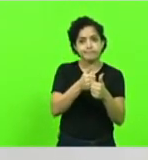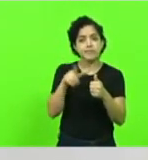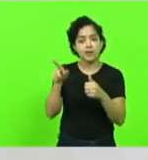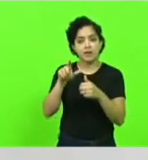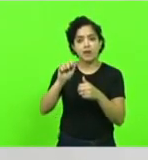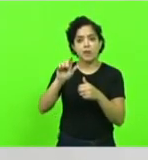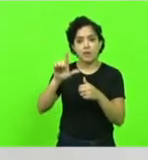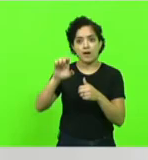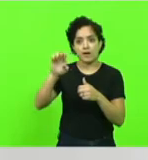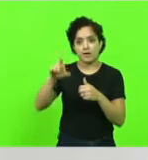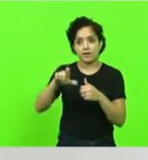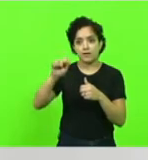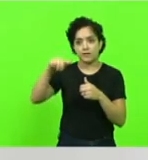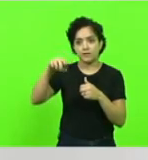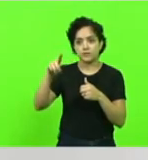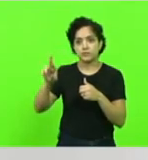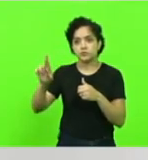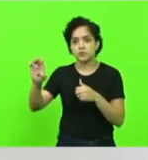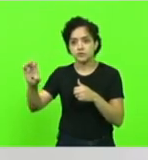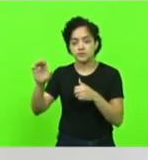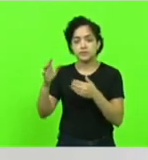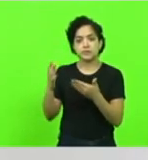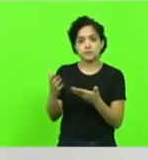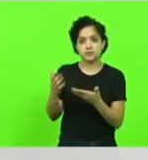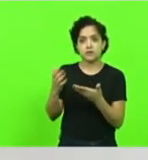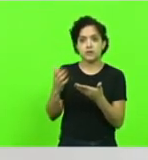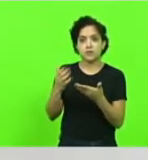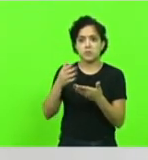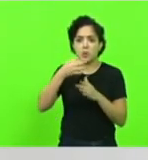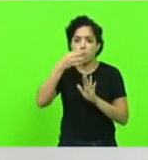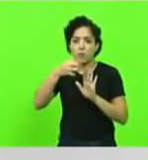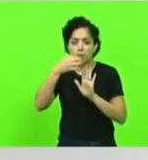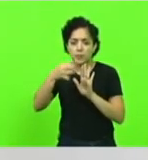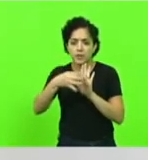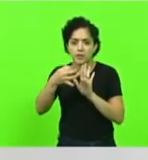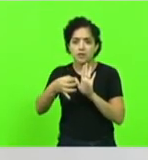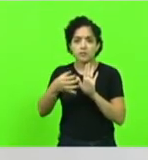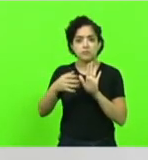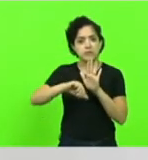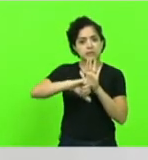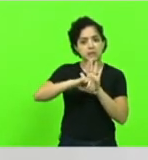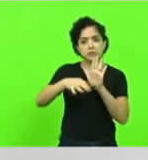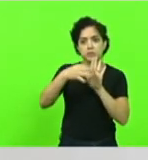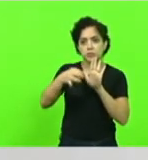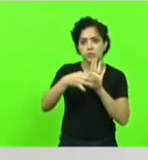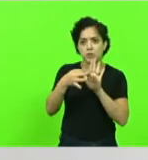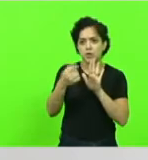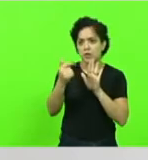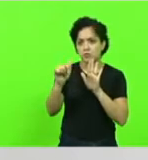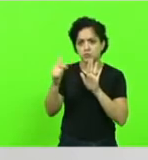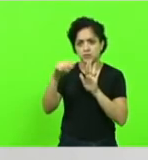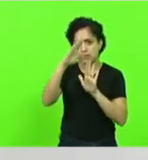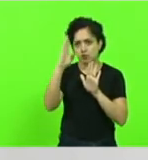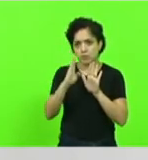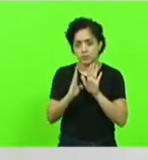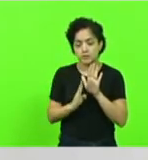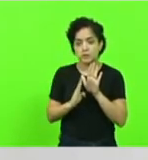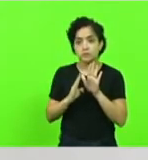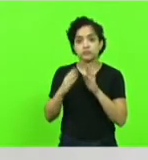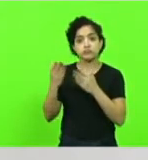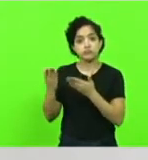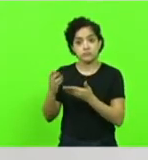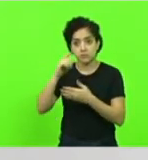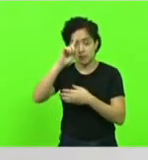Moraes está prendendo o presidente de partido porque opina. Crime de opinião. Aqui não existe no Brasil. O Supremo Tribunal Federal está